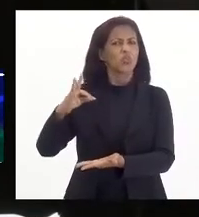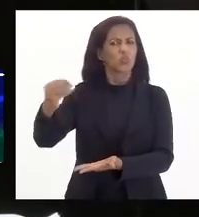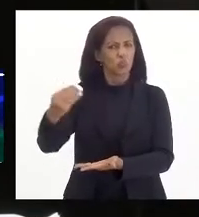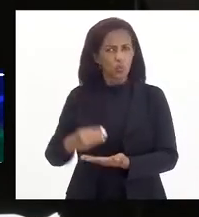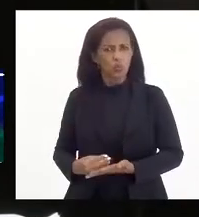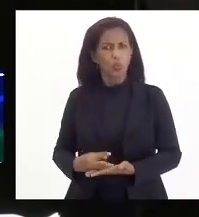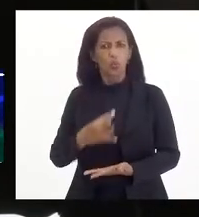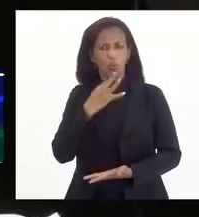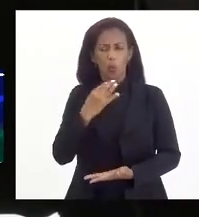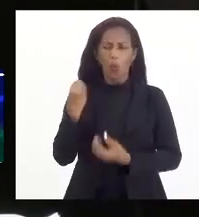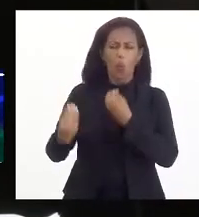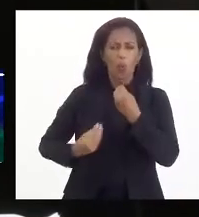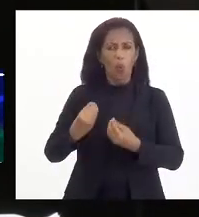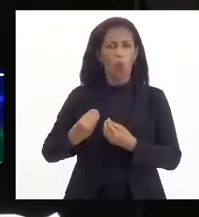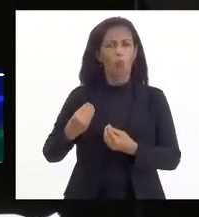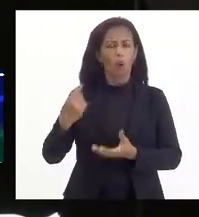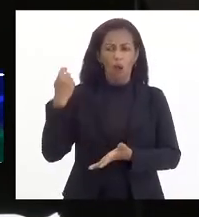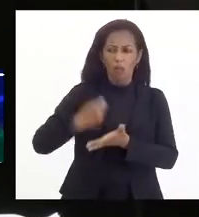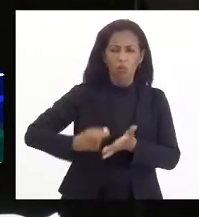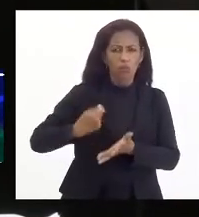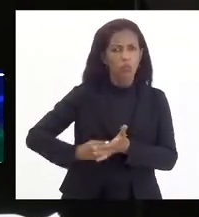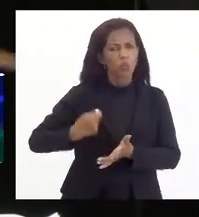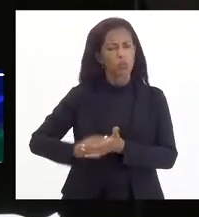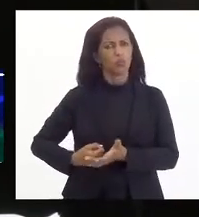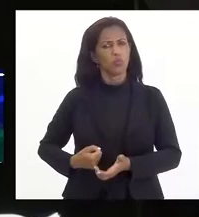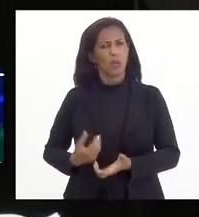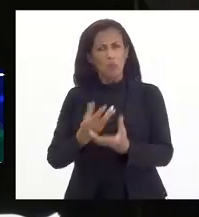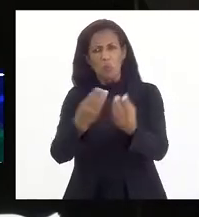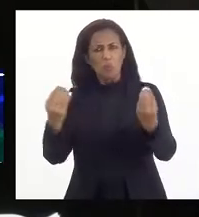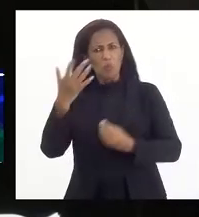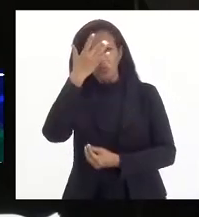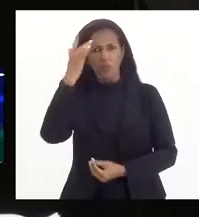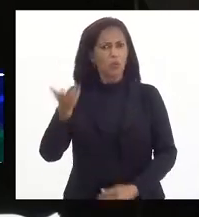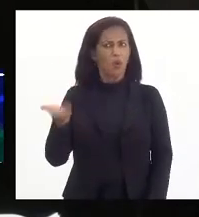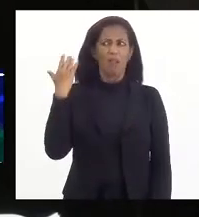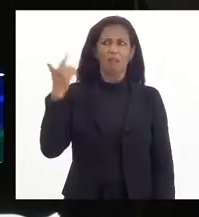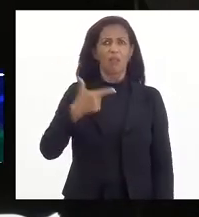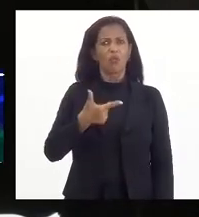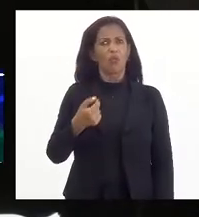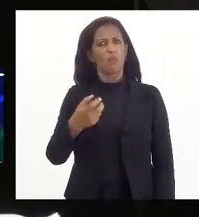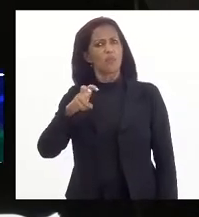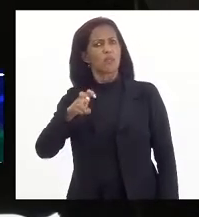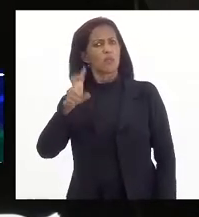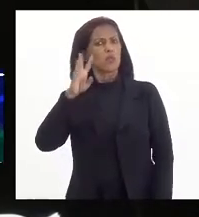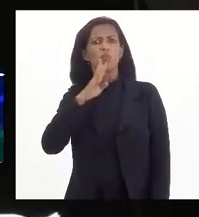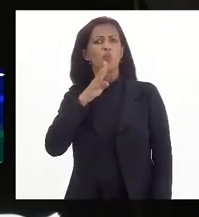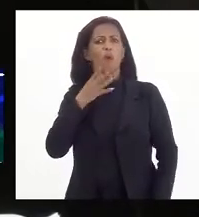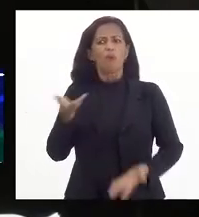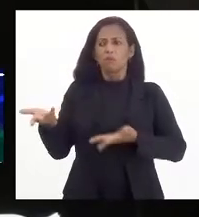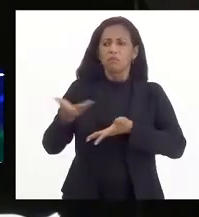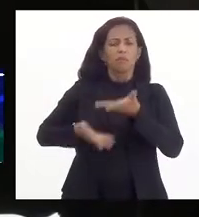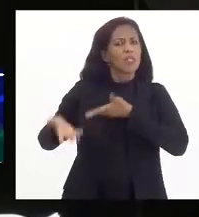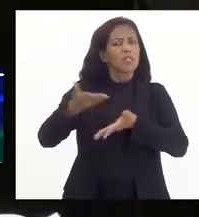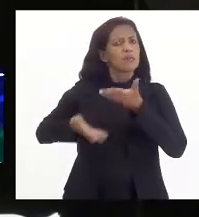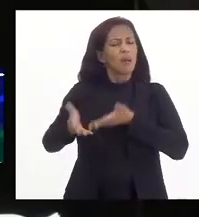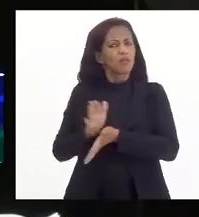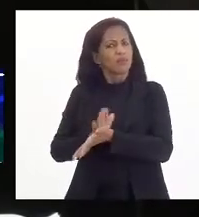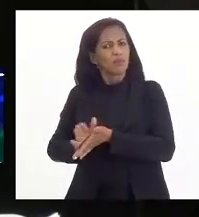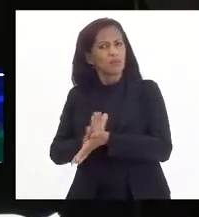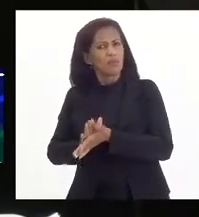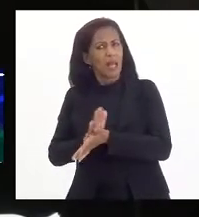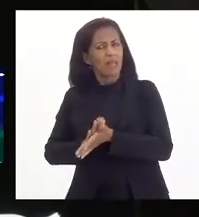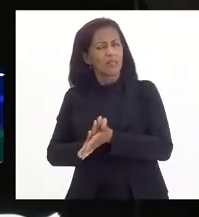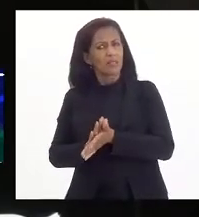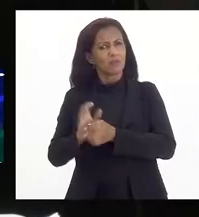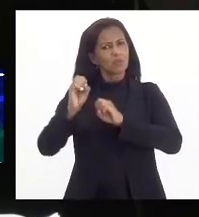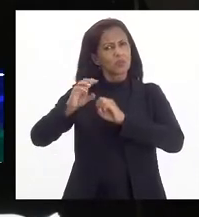como é que iniciou a luta da uezo onde que faz um talvez não participaram em 2005 não estavam lá em 2005 para lutar o